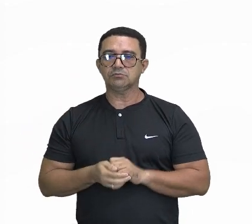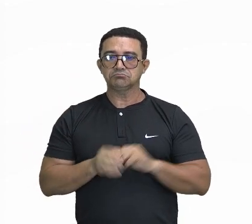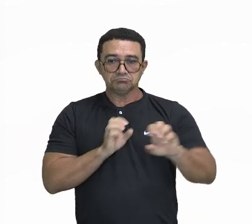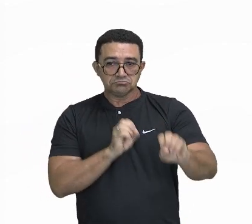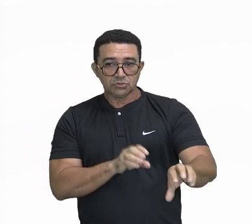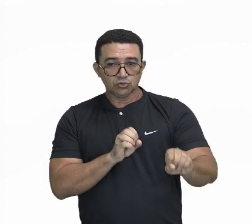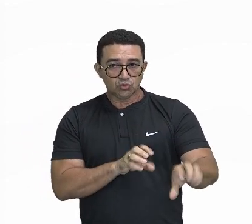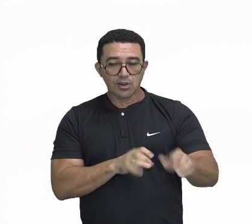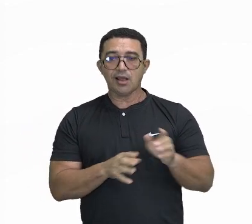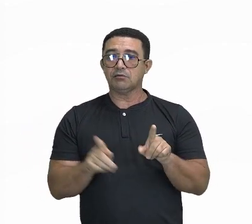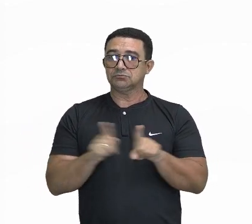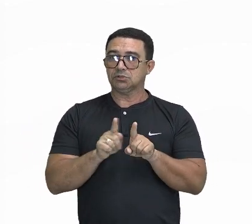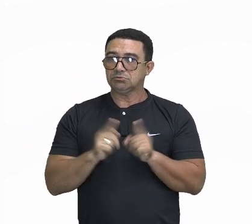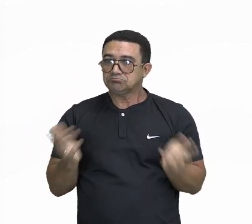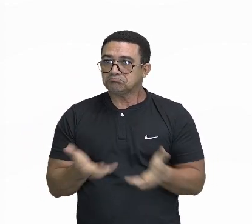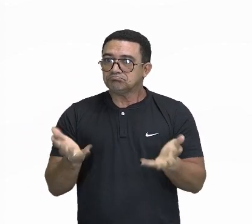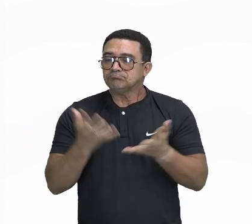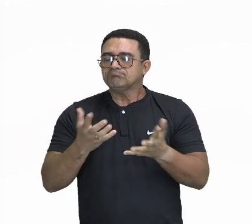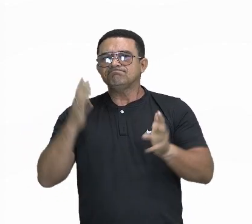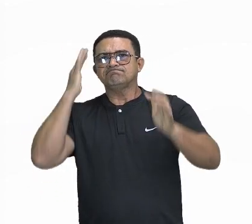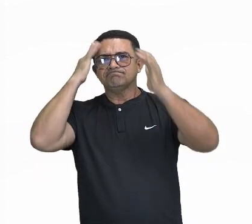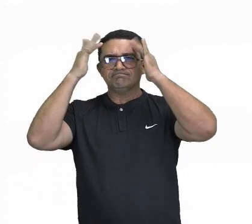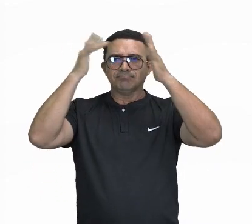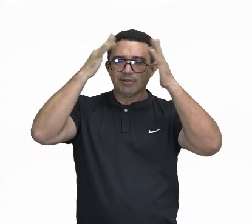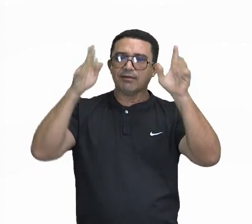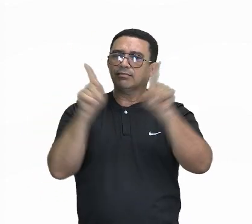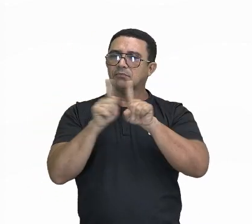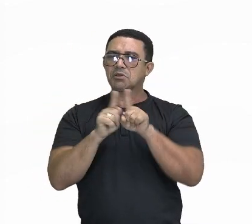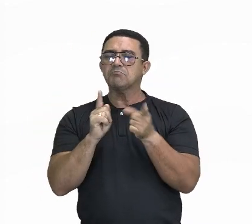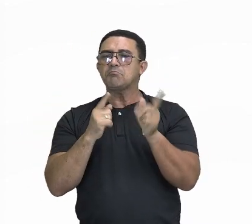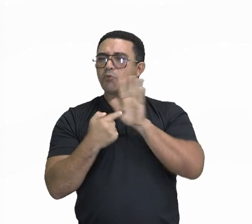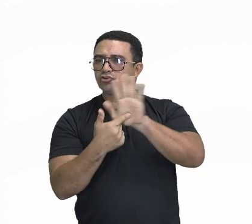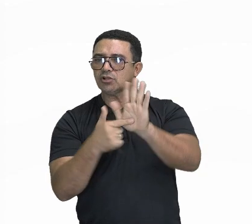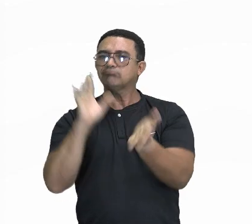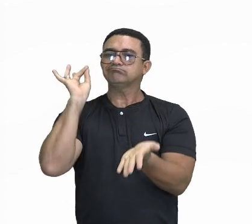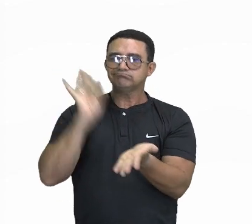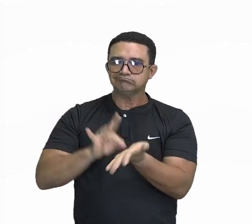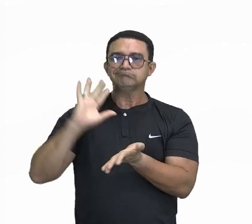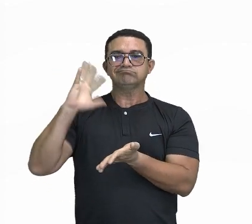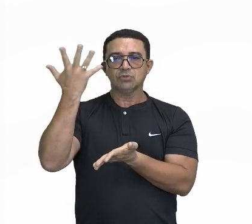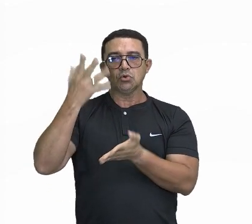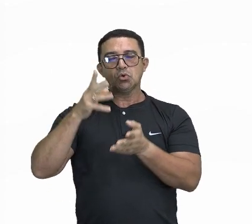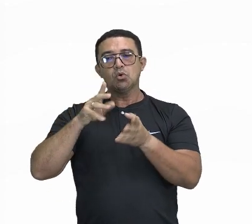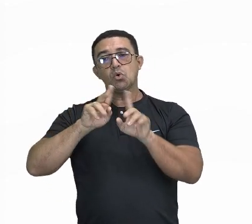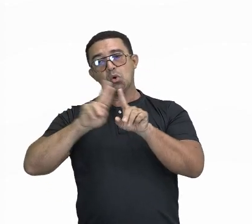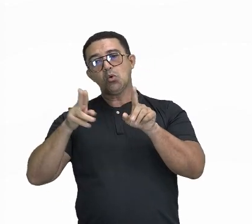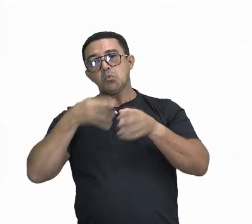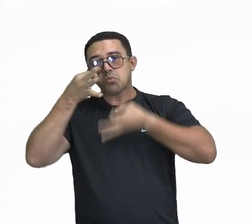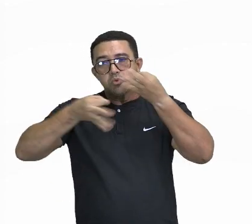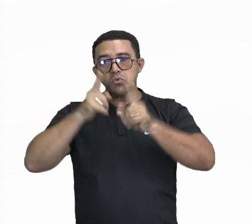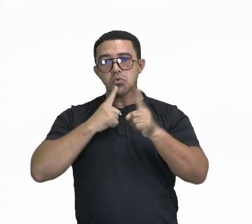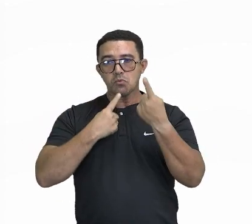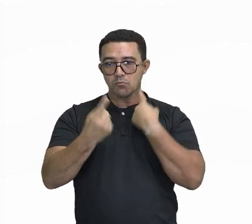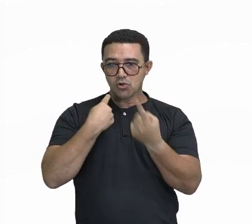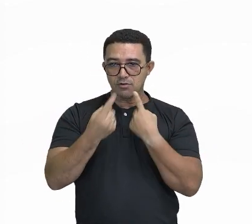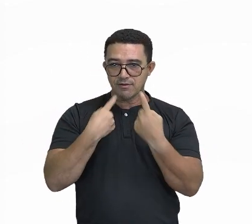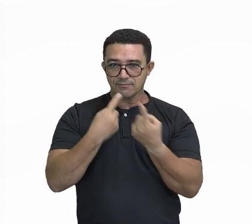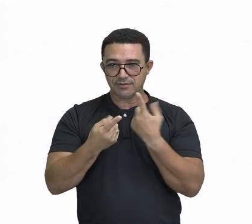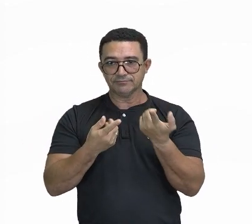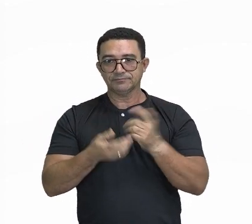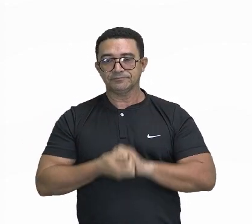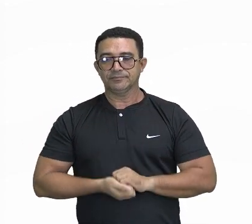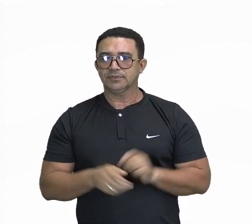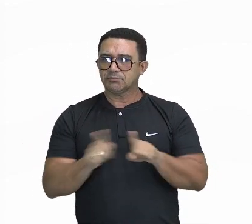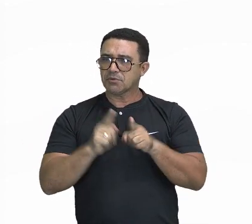provocar reflexão, pode representar realidade ou criticá-la, ser manifestação dos sentimentos